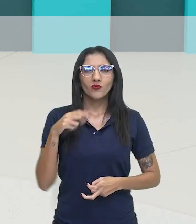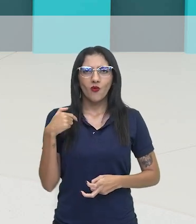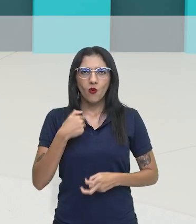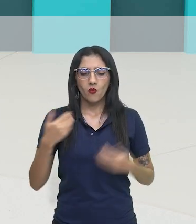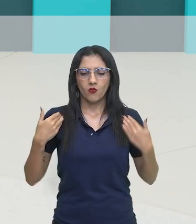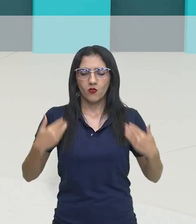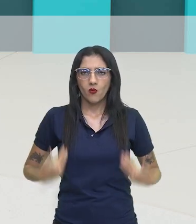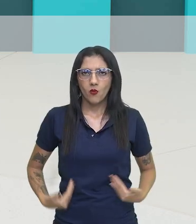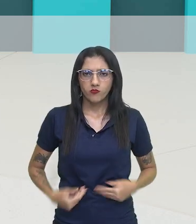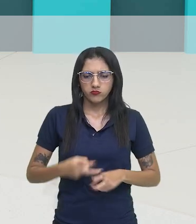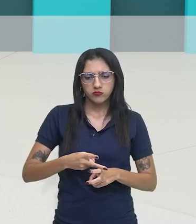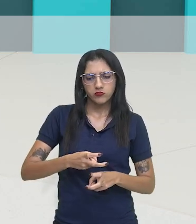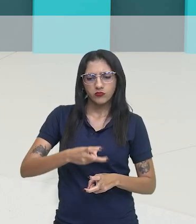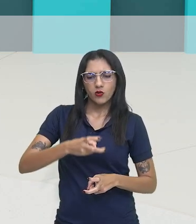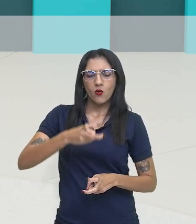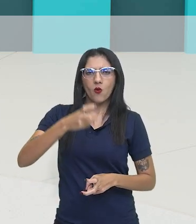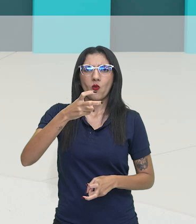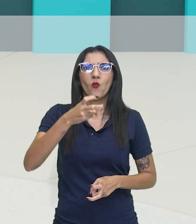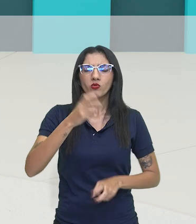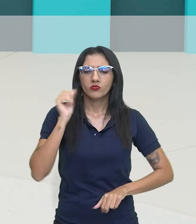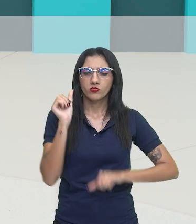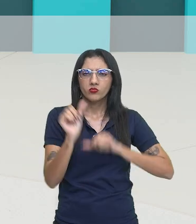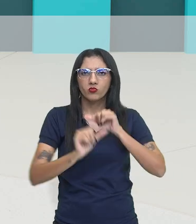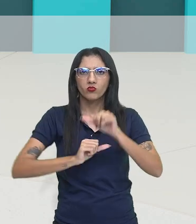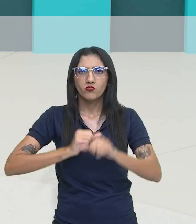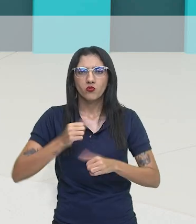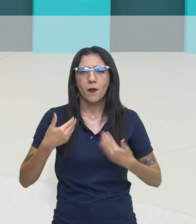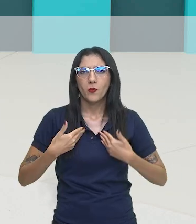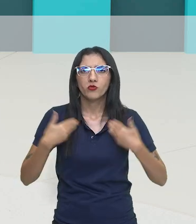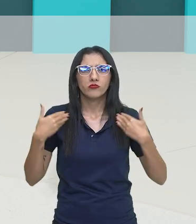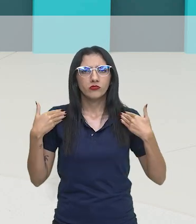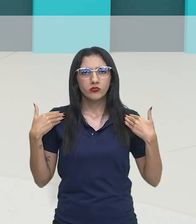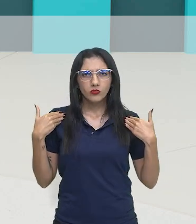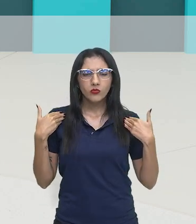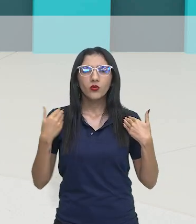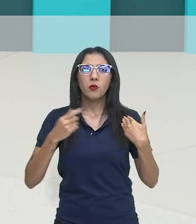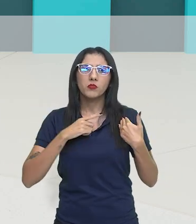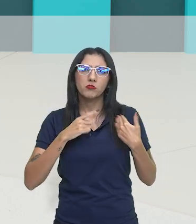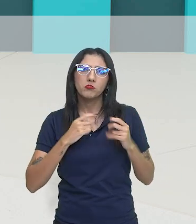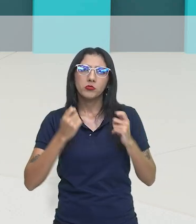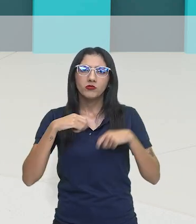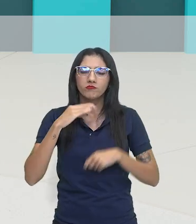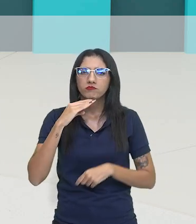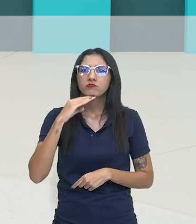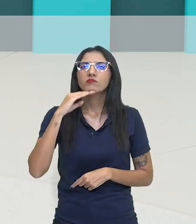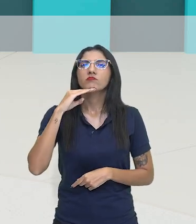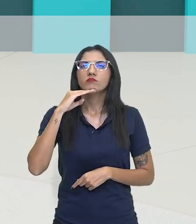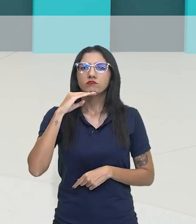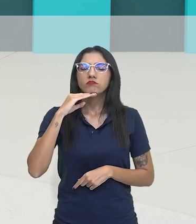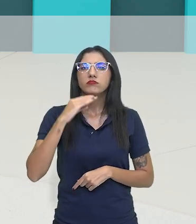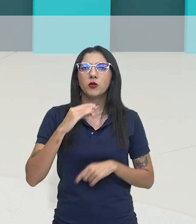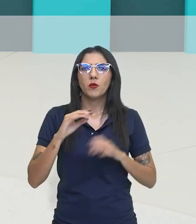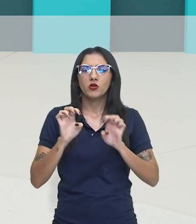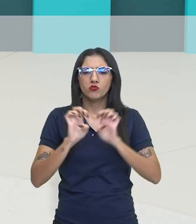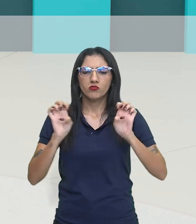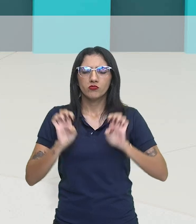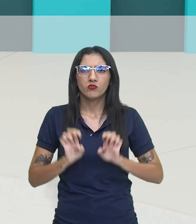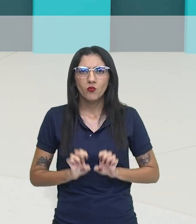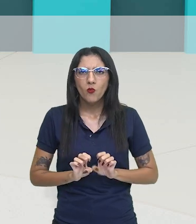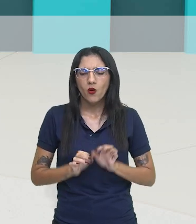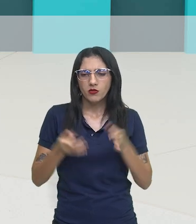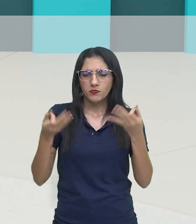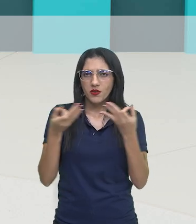nossa coluna começou a modificar toda a estrutura dela para poder se erguer o nosso